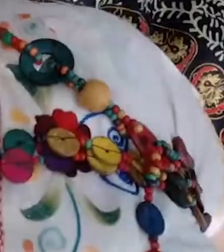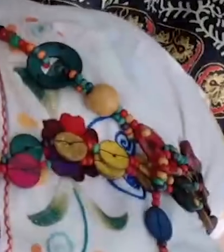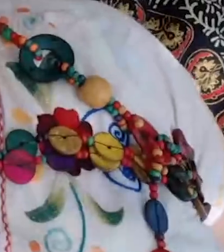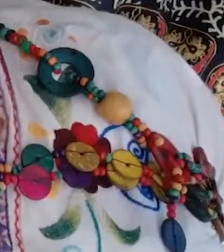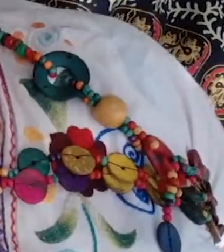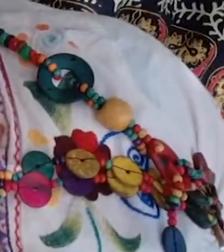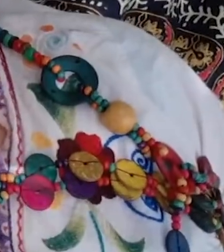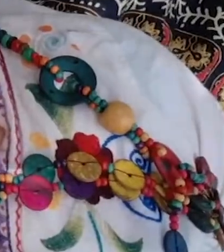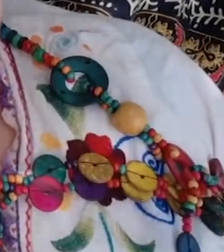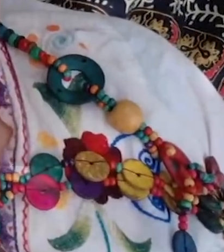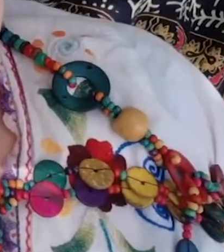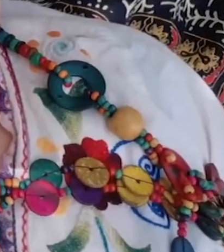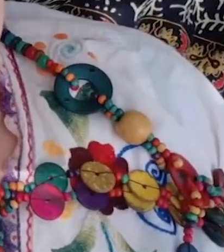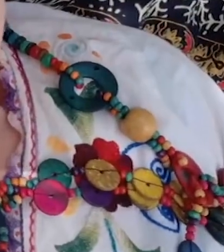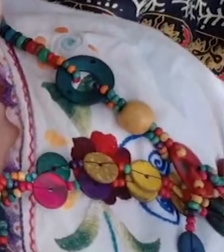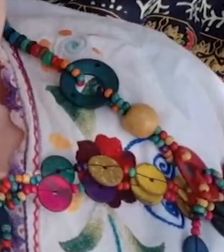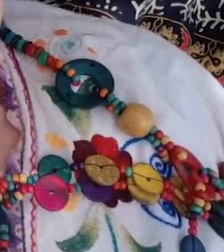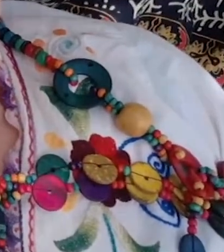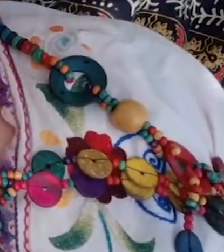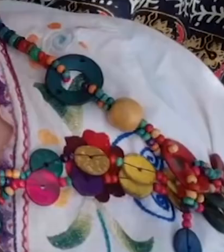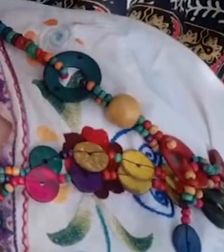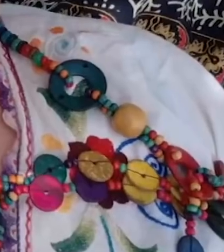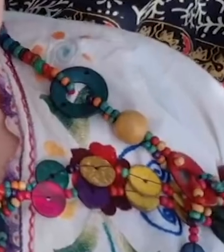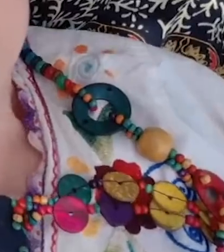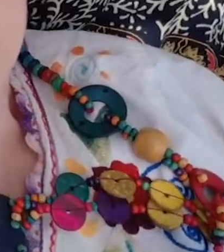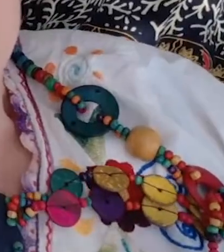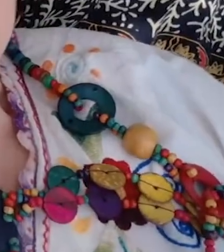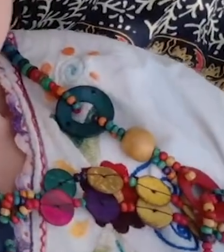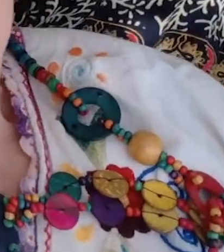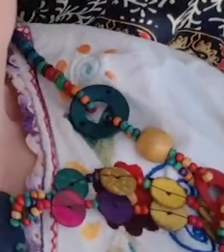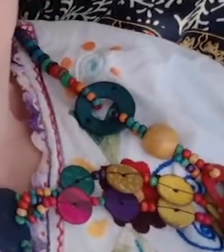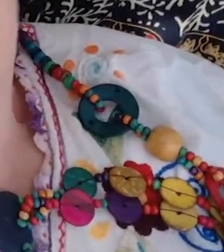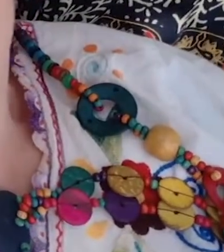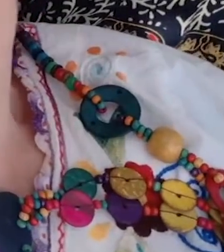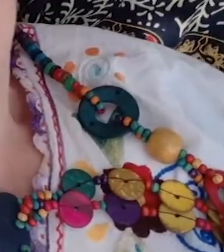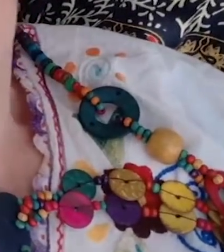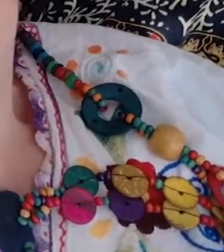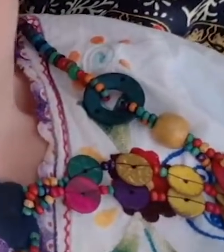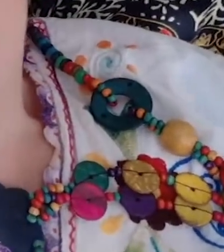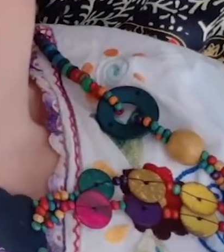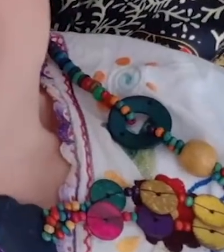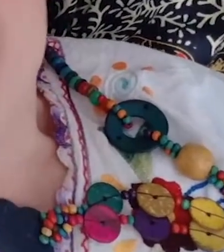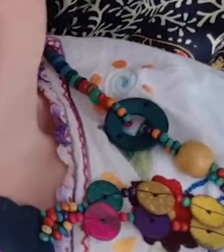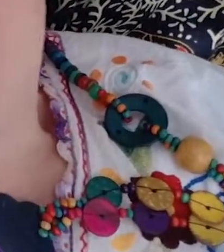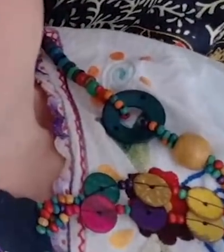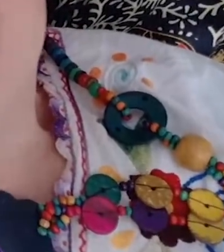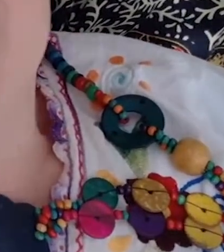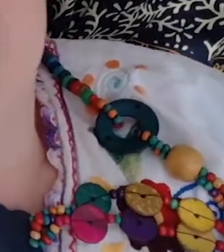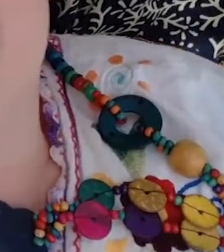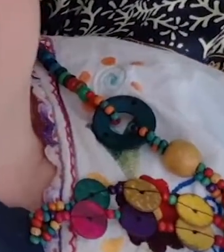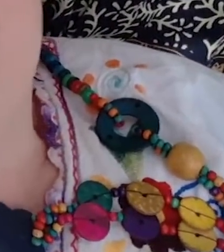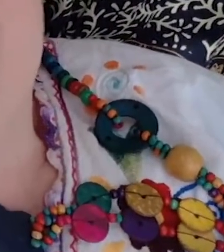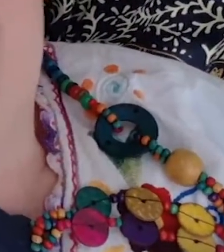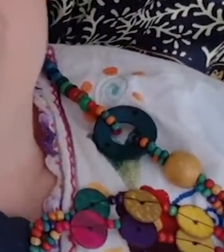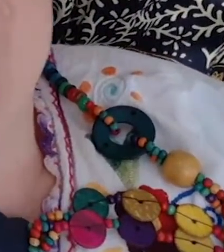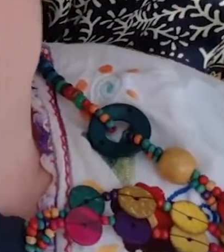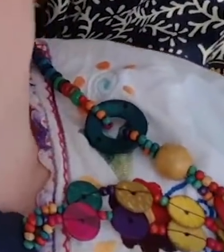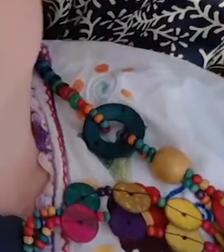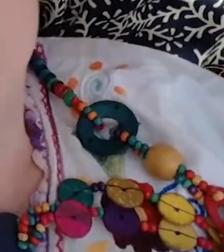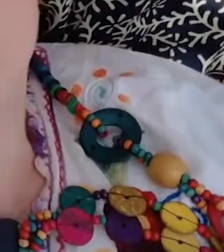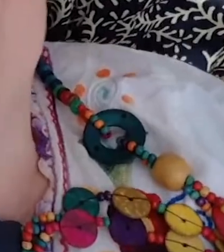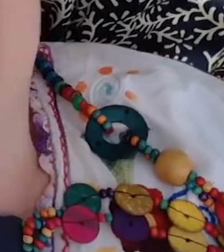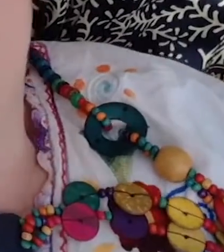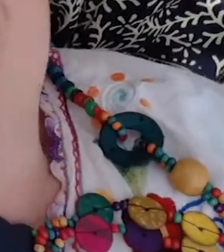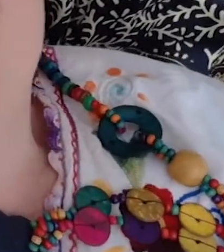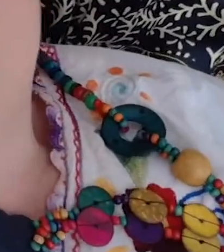precioso de Cecília Meirelles para juntos lermos e cantarmos, porque vocês sabem que Cecília Meirelles tem